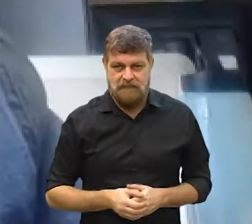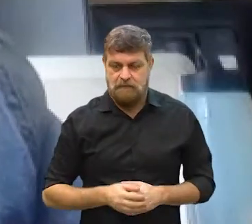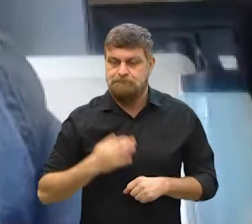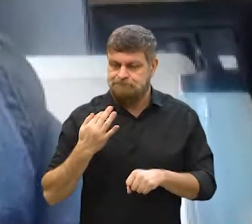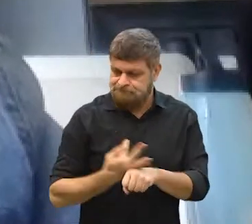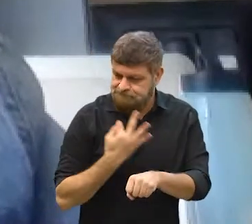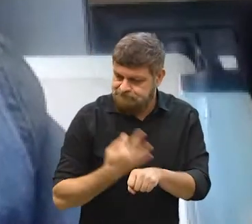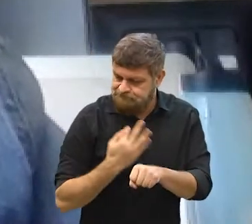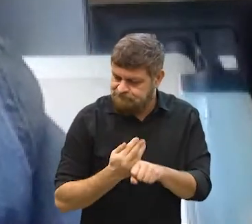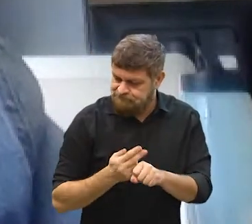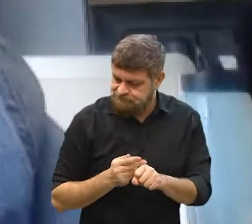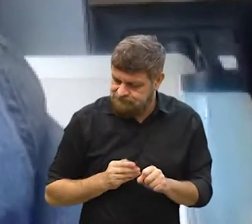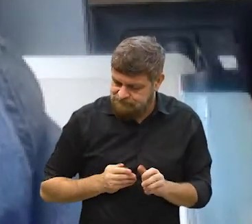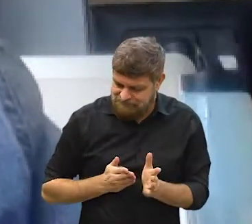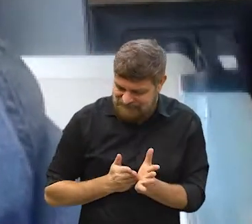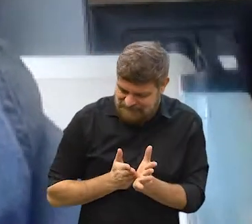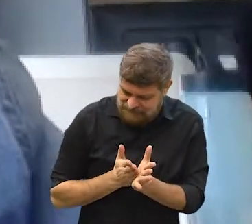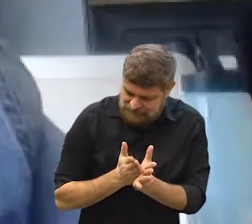Persistência